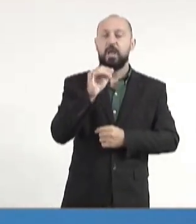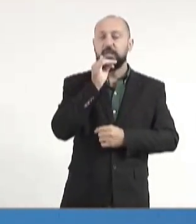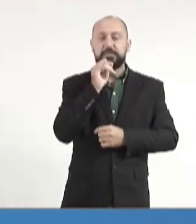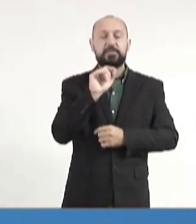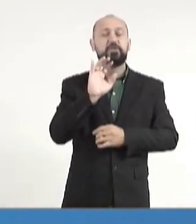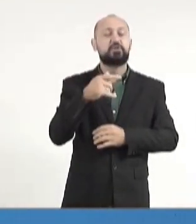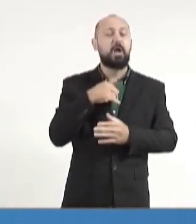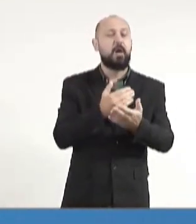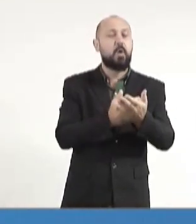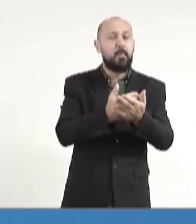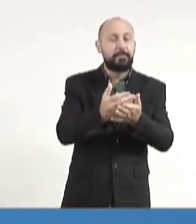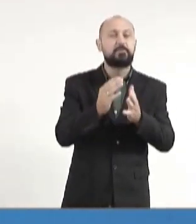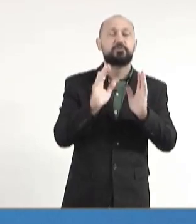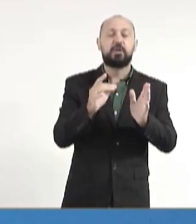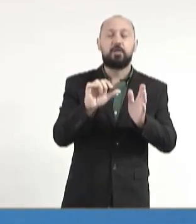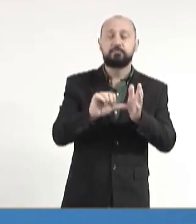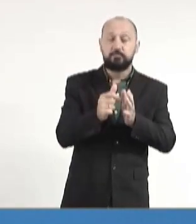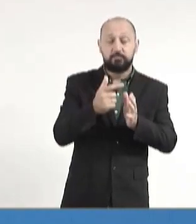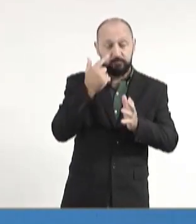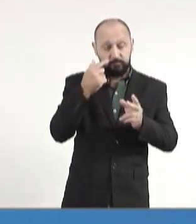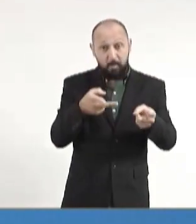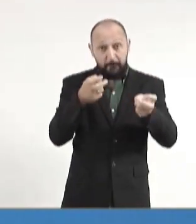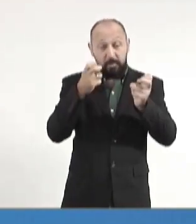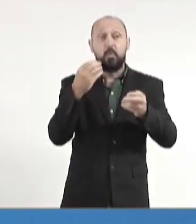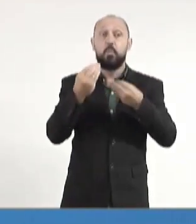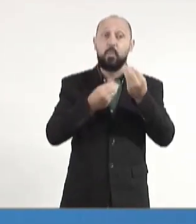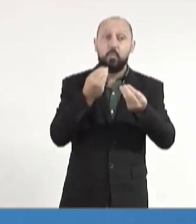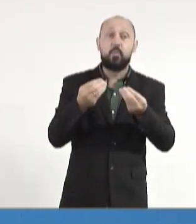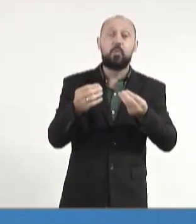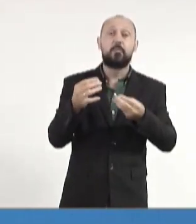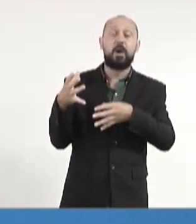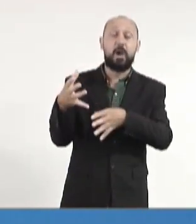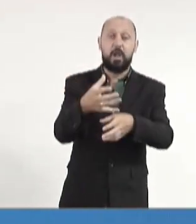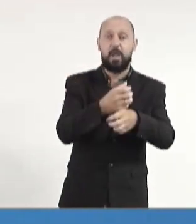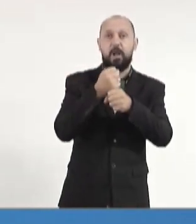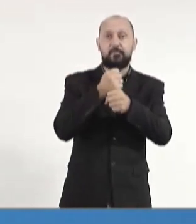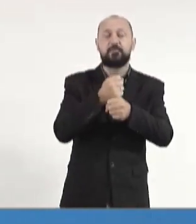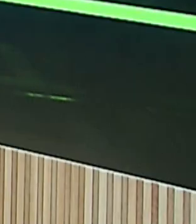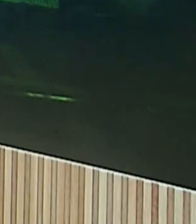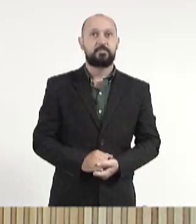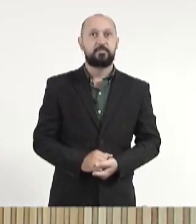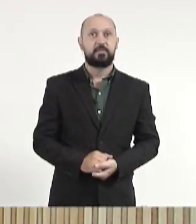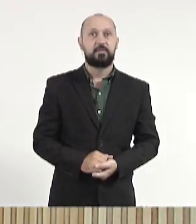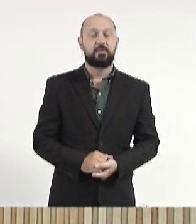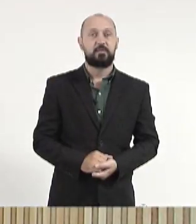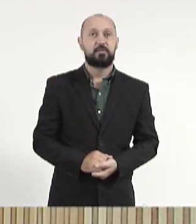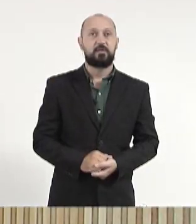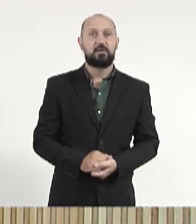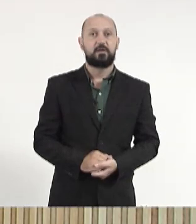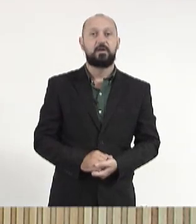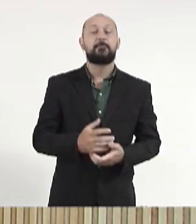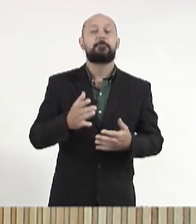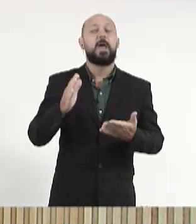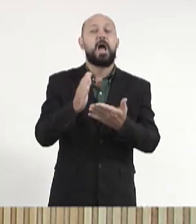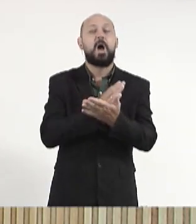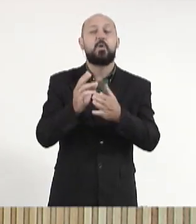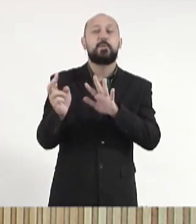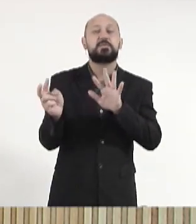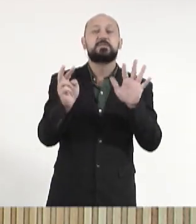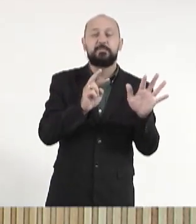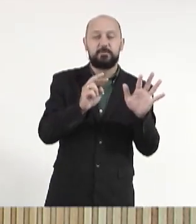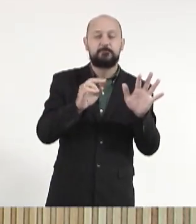Eu trago um projeto de lei que cria o programa de incentivo à utilização de musicoterapia como tratamento